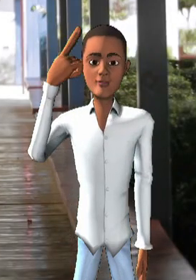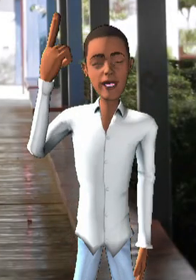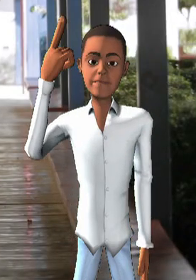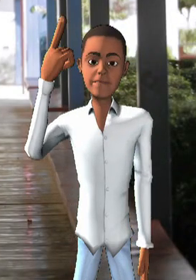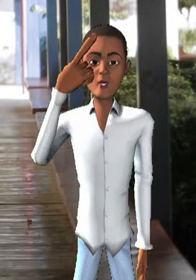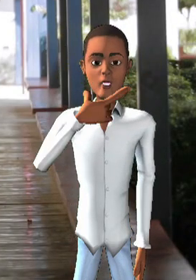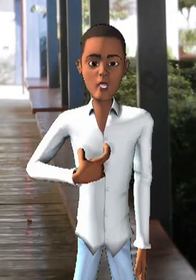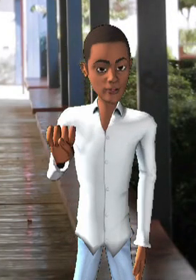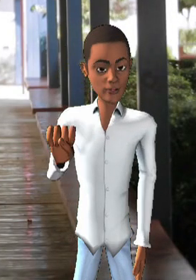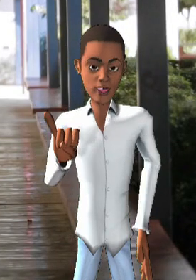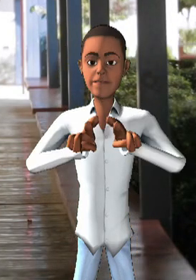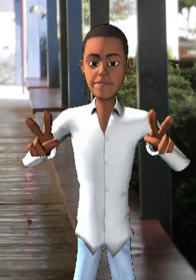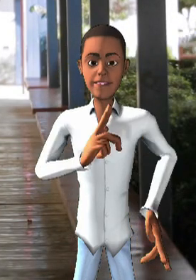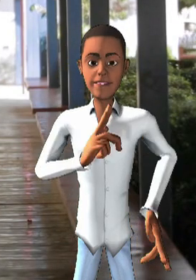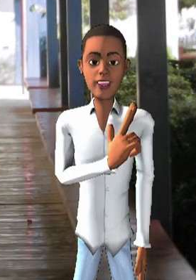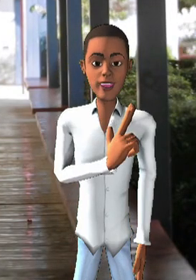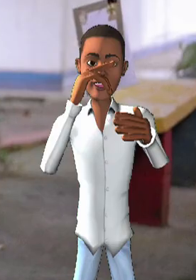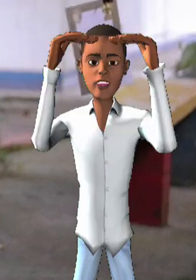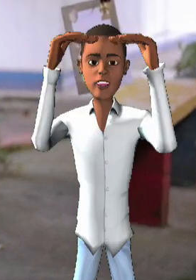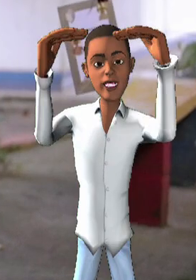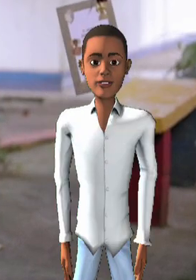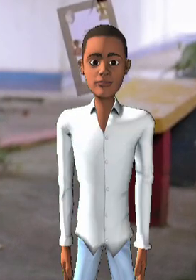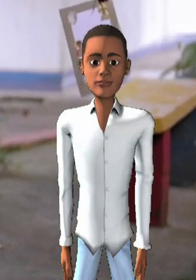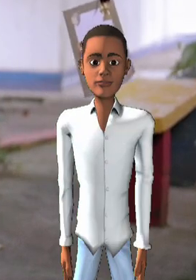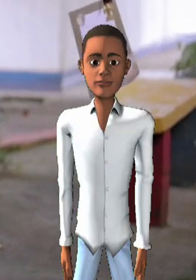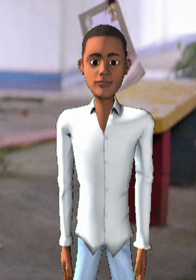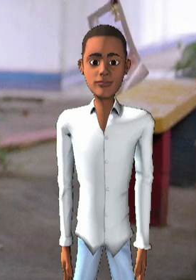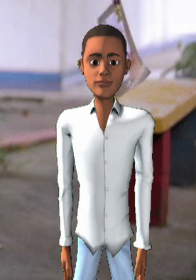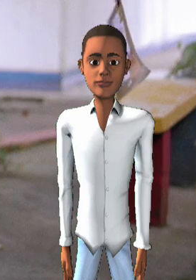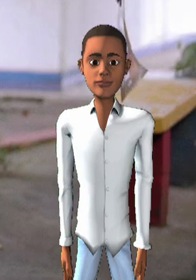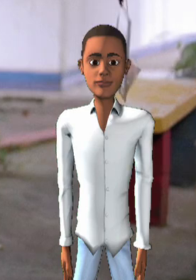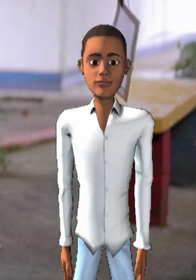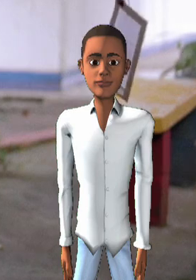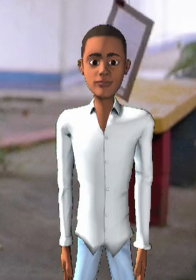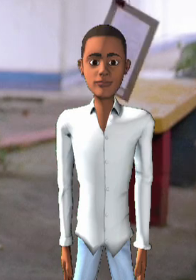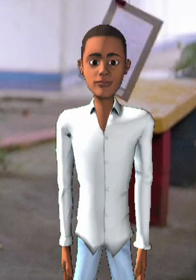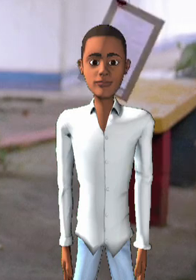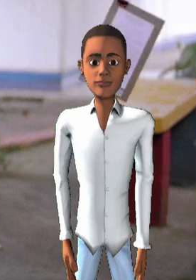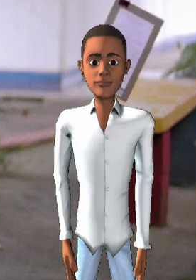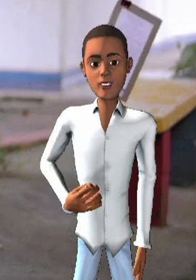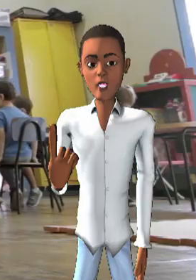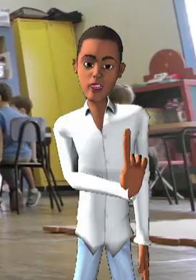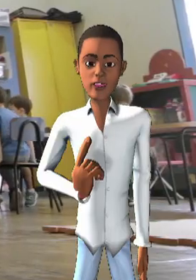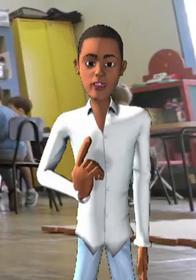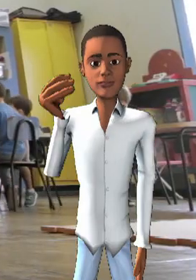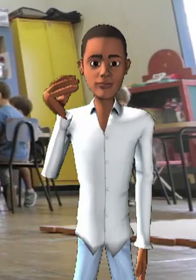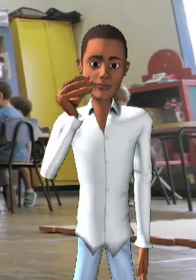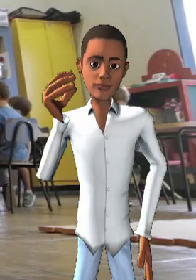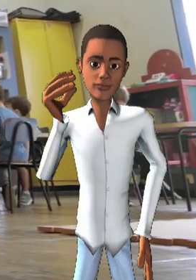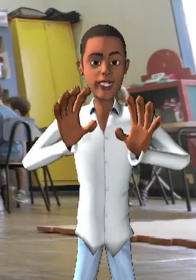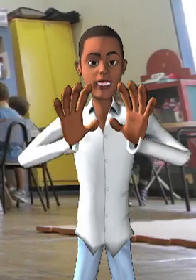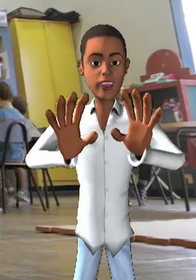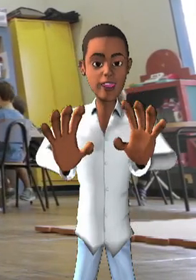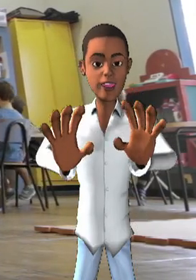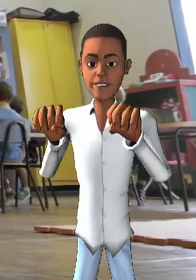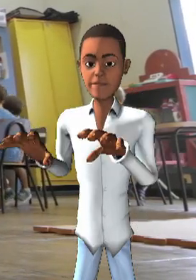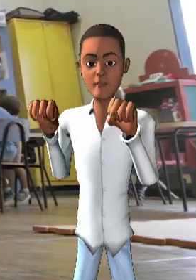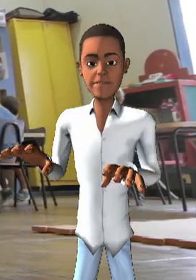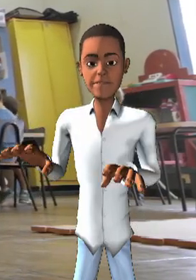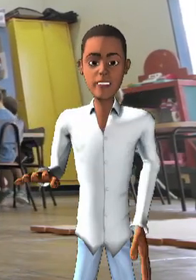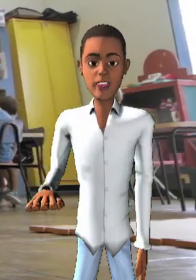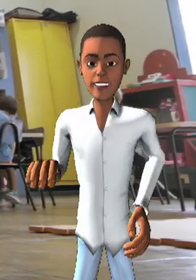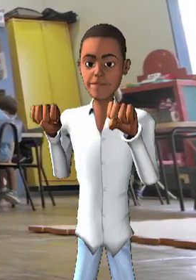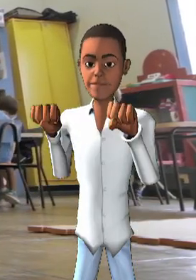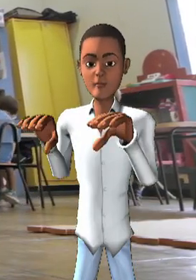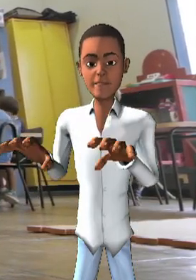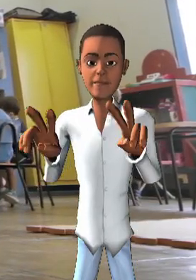quem eu sou, a quem eu penso, ao que eu sou diferente do outro. E poder afirmar isso. Né? Então a gente procura trabalhar com isso